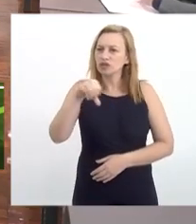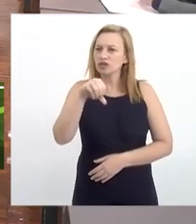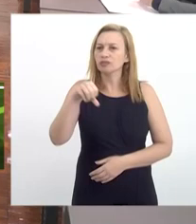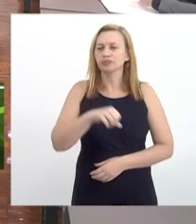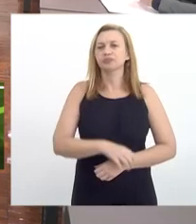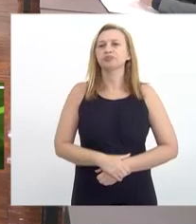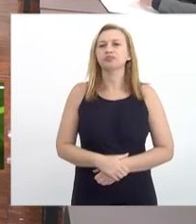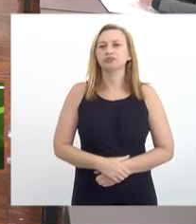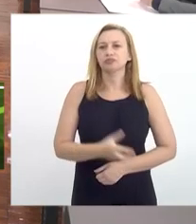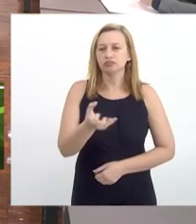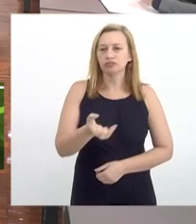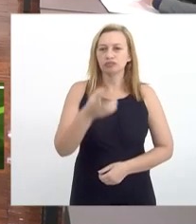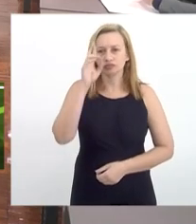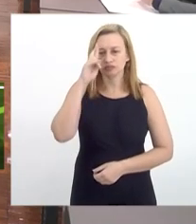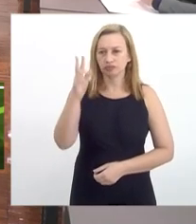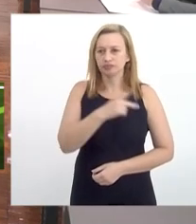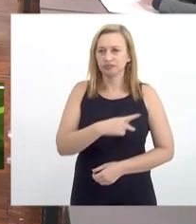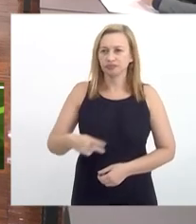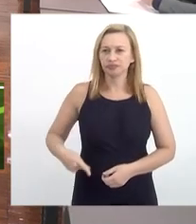E queria, seu presidente,